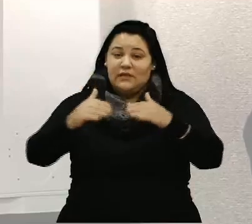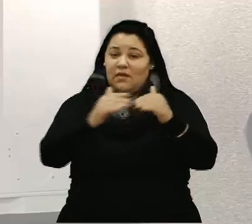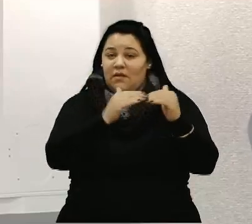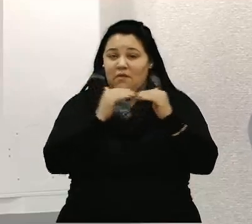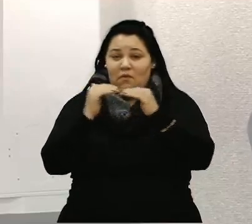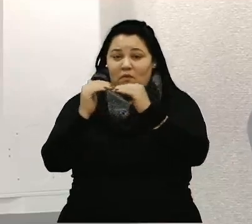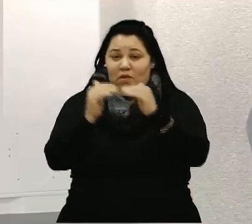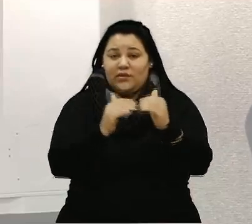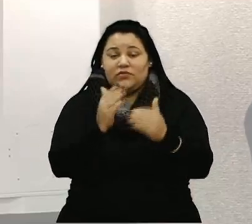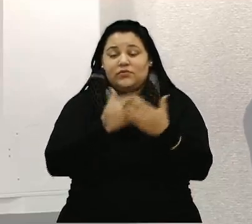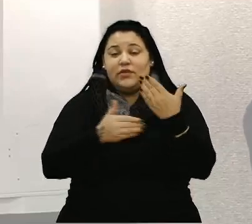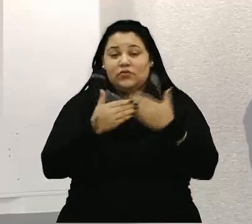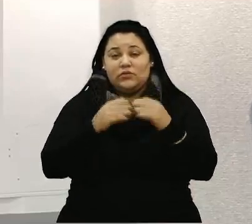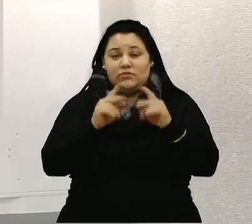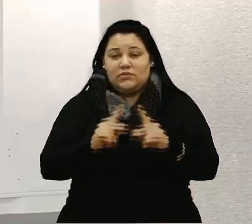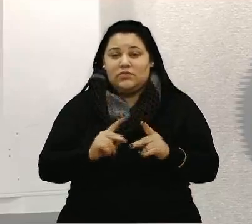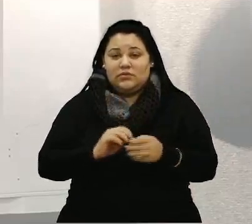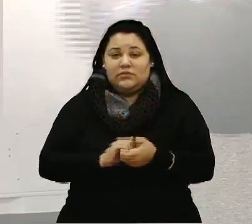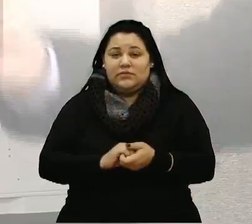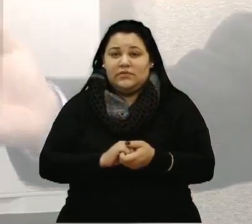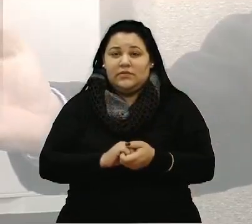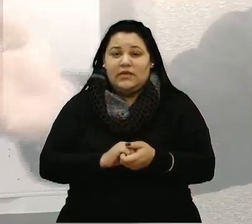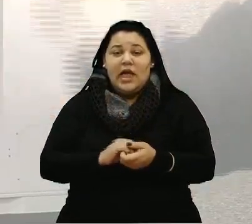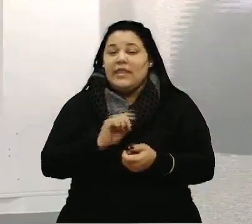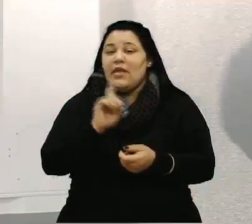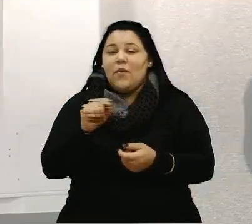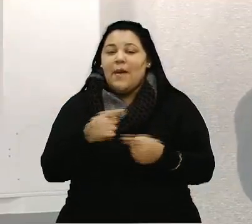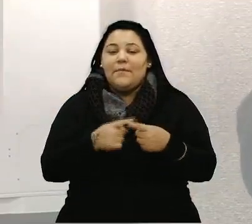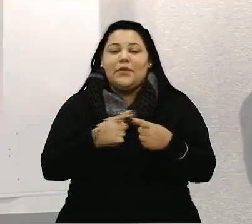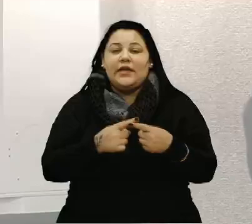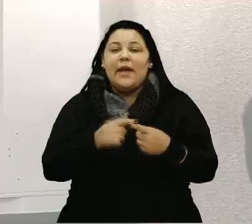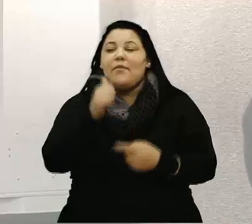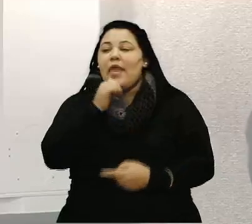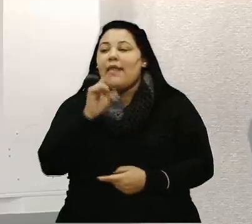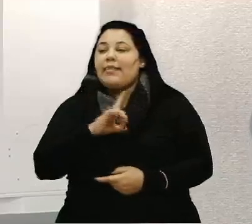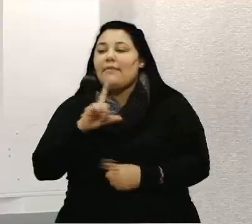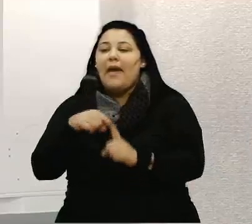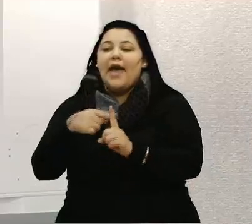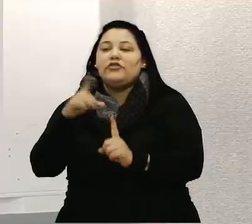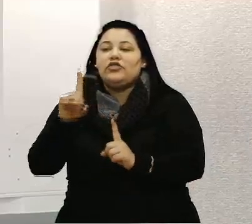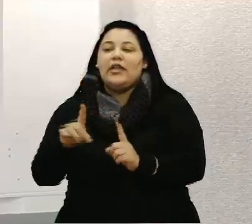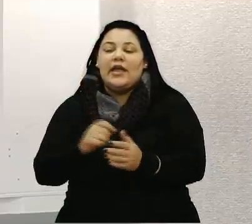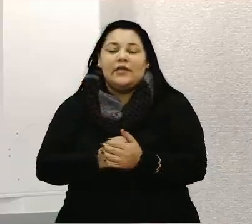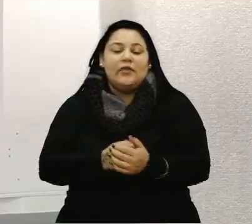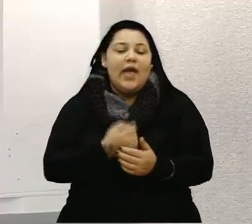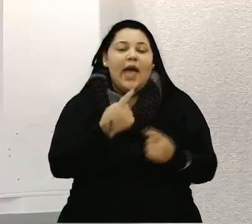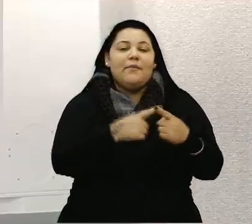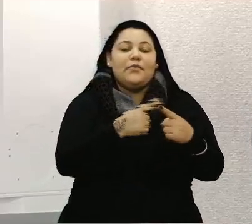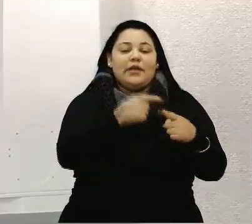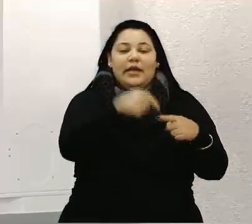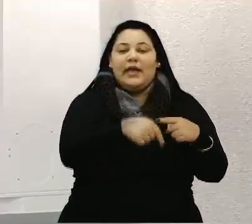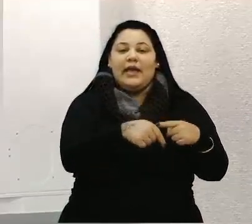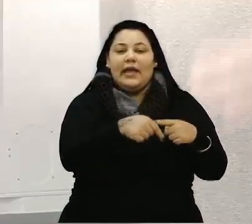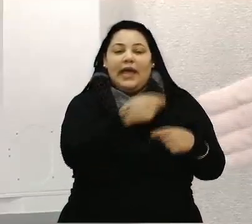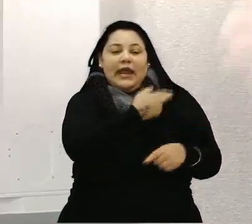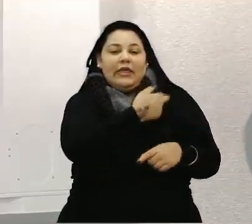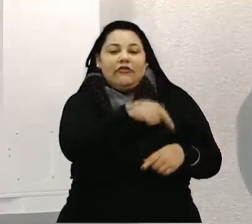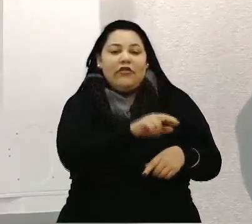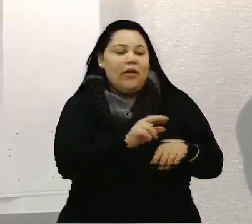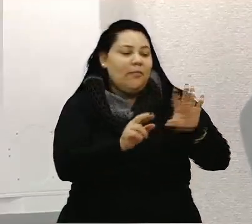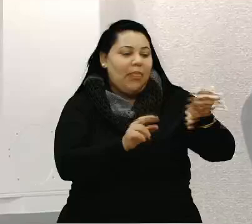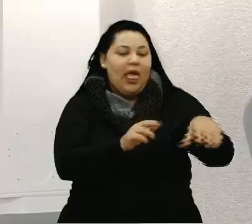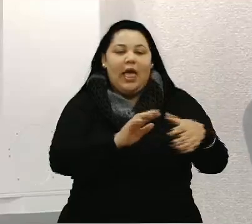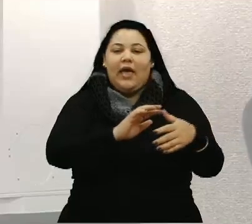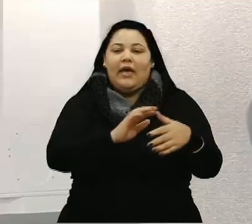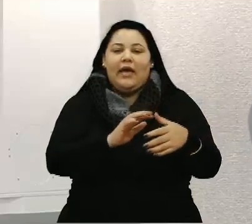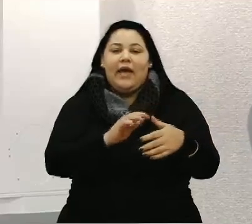a todos. Não porque é mulher tem que ter mais direito que homem, não porque é da raça X tem que ter mais direito que a raça Y,